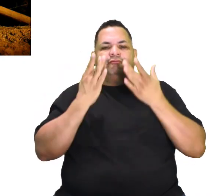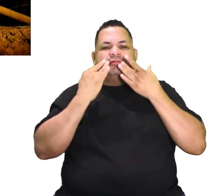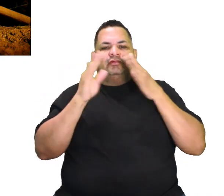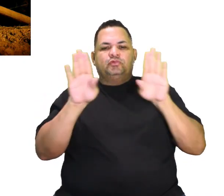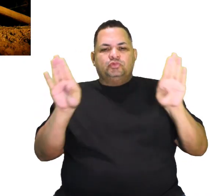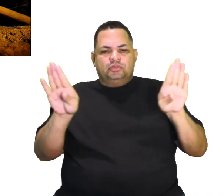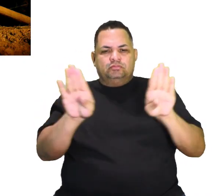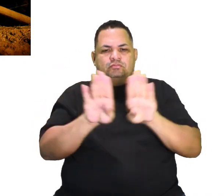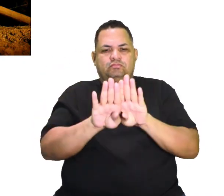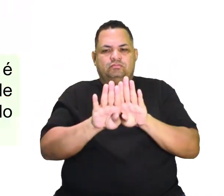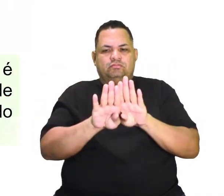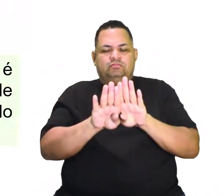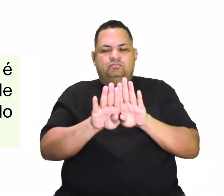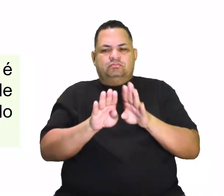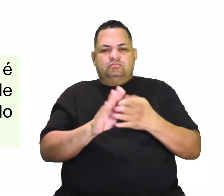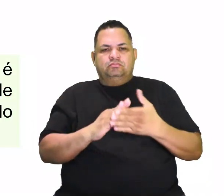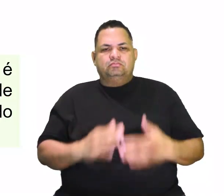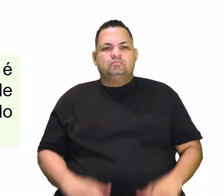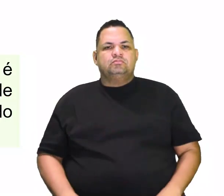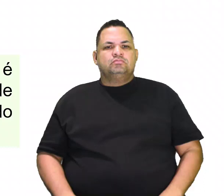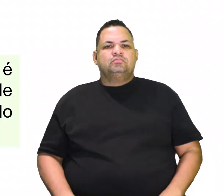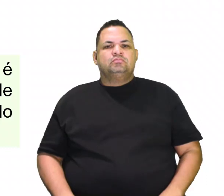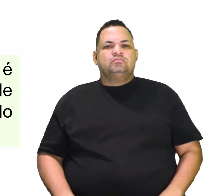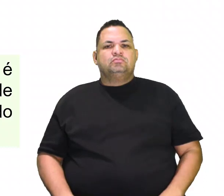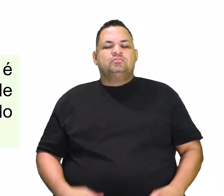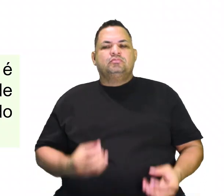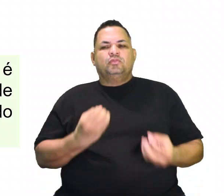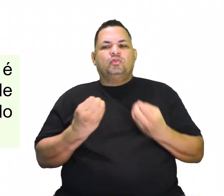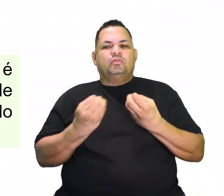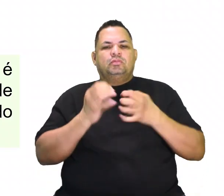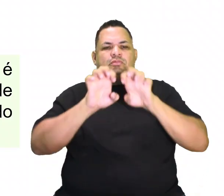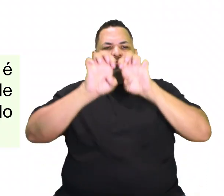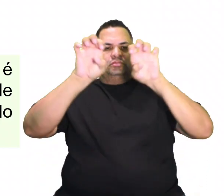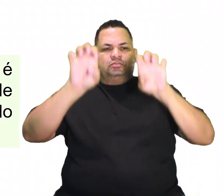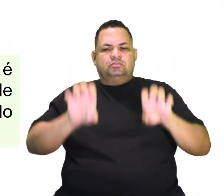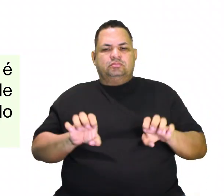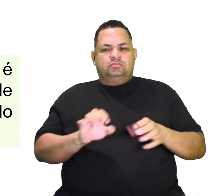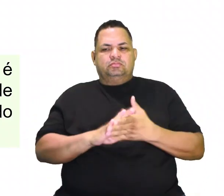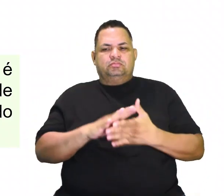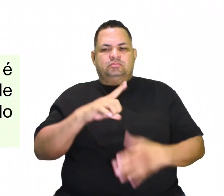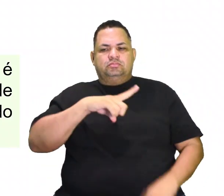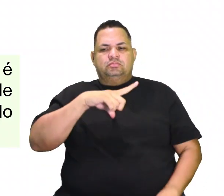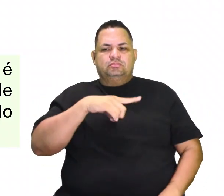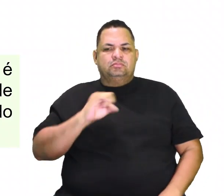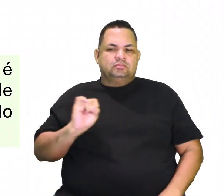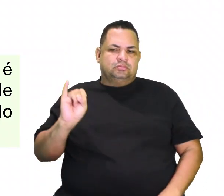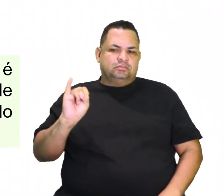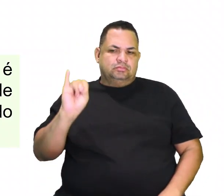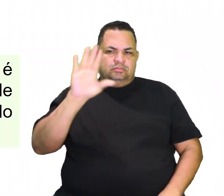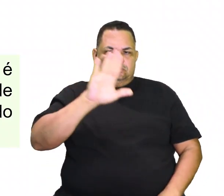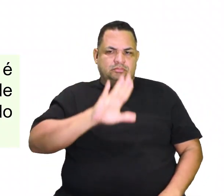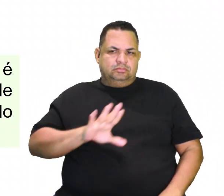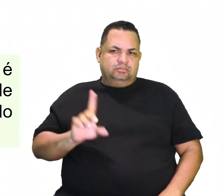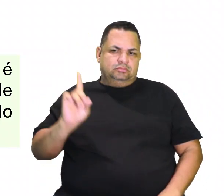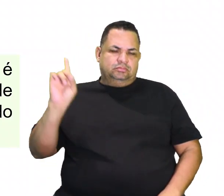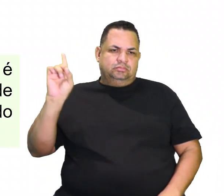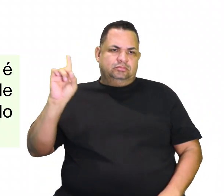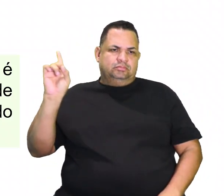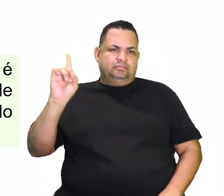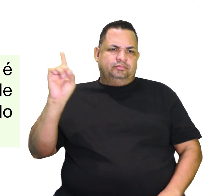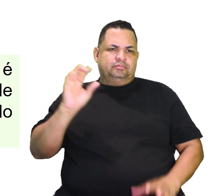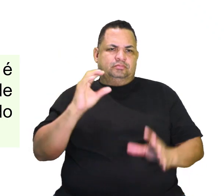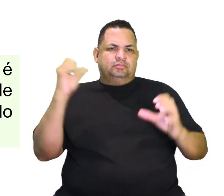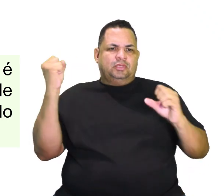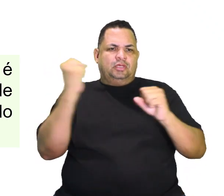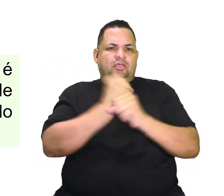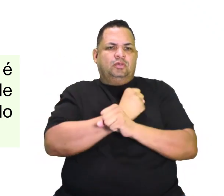se ainda vai haver. Então, como que é essa estrutura? Trouxe algumas imagens. É uma